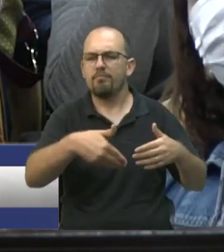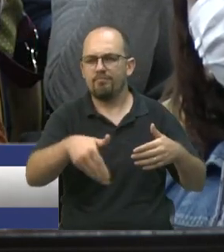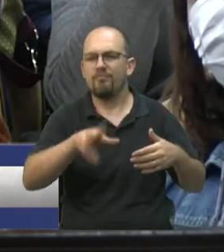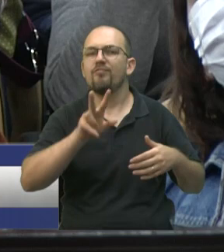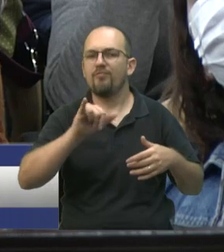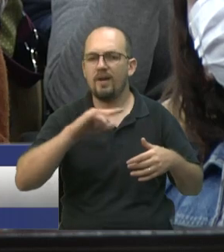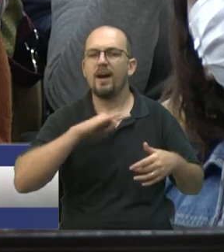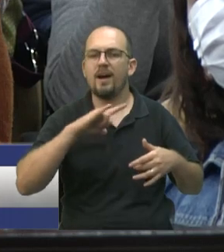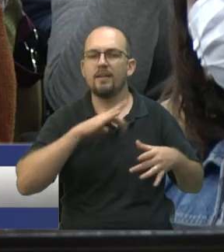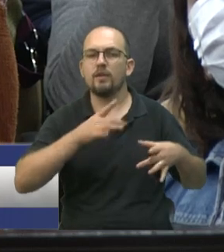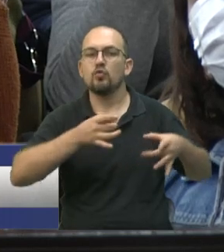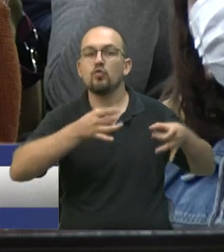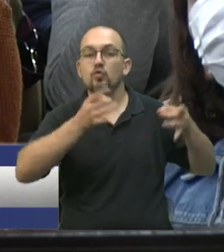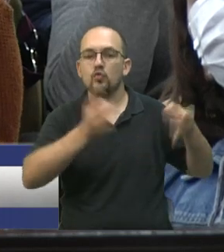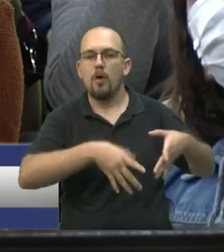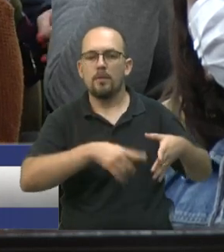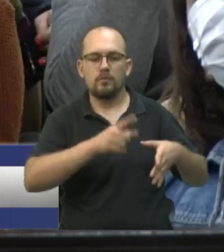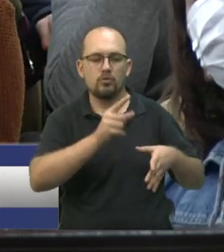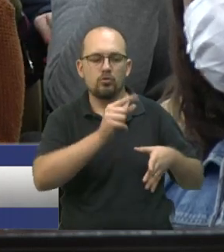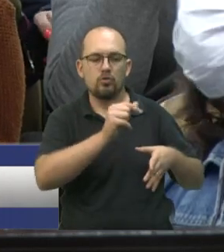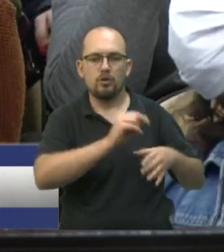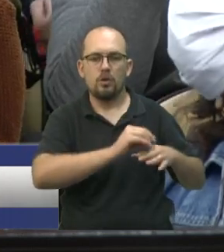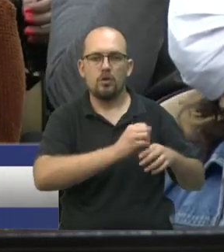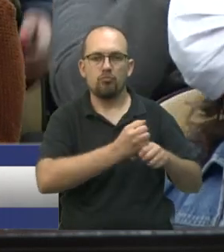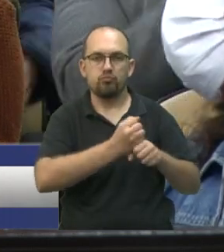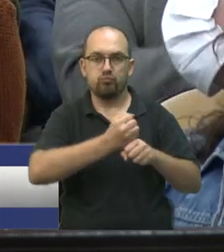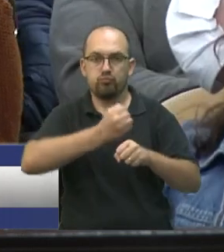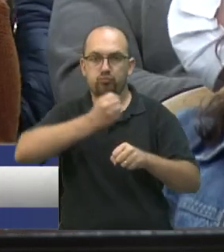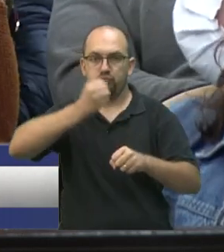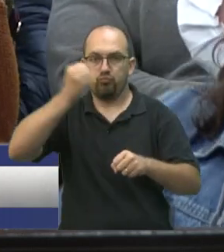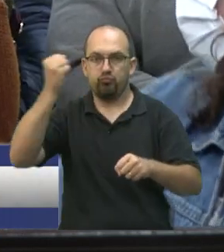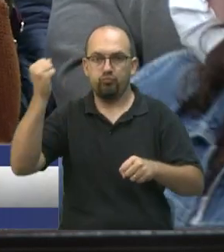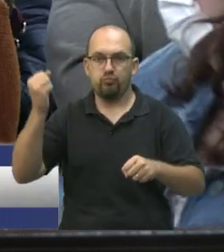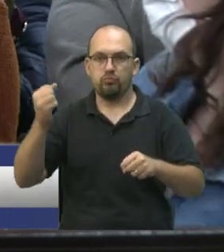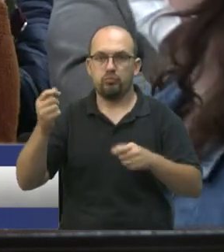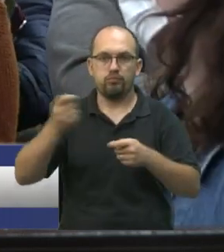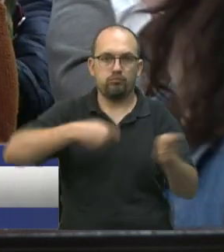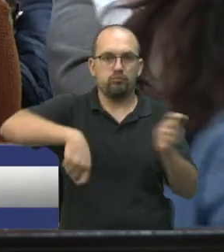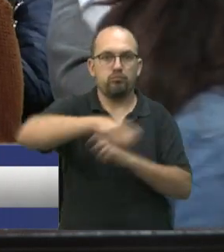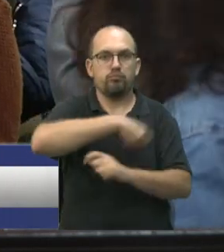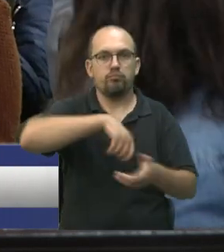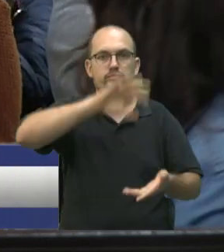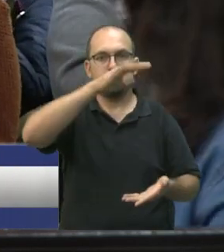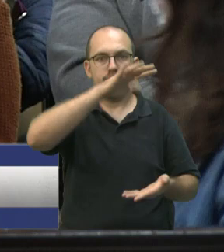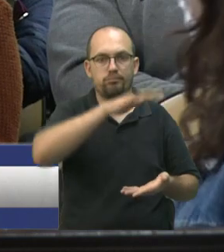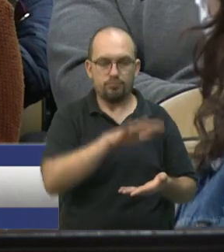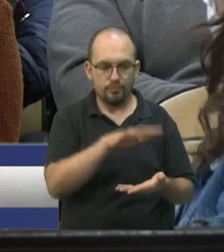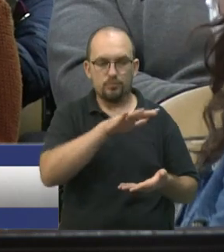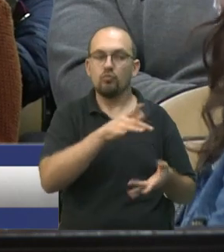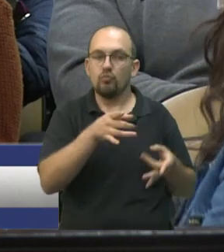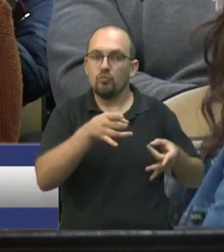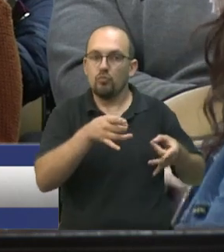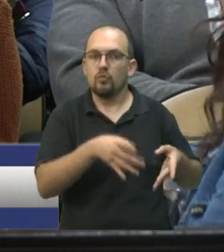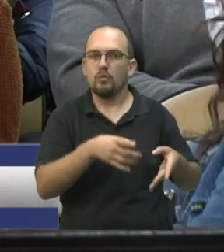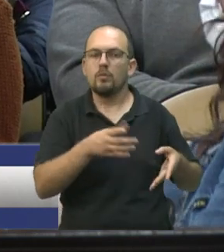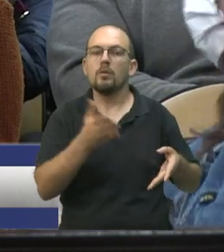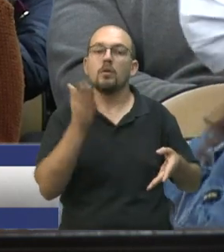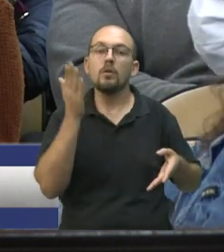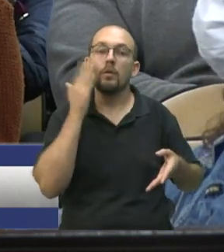ter uma sobra desse superávit. Então, a primeira sugestão é que isso seja